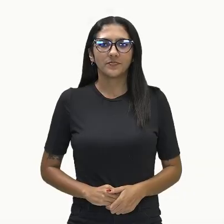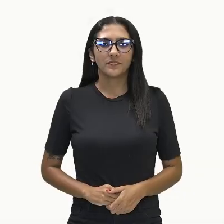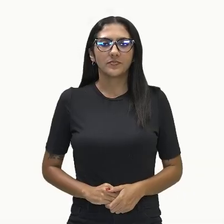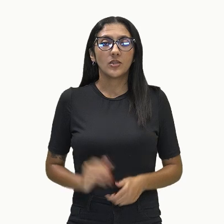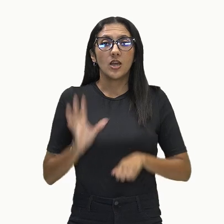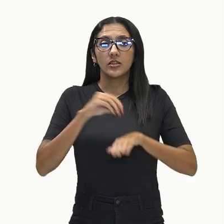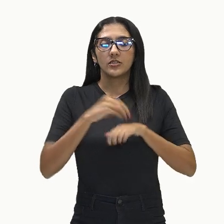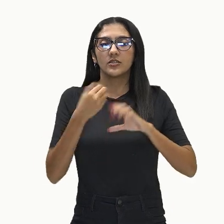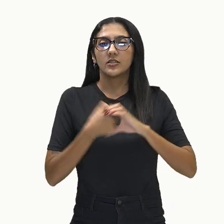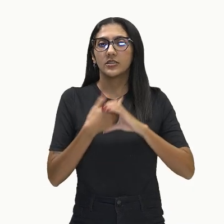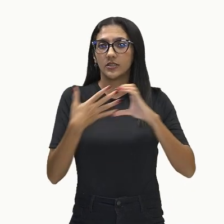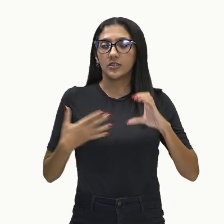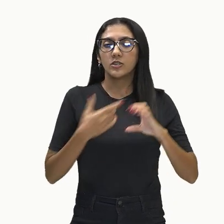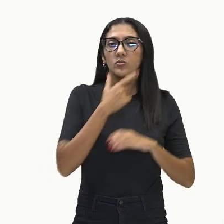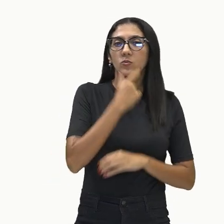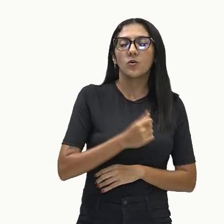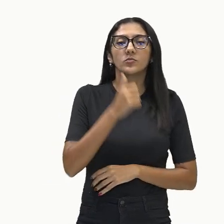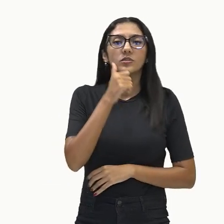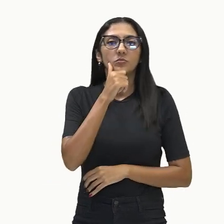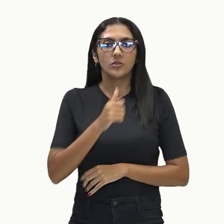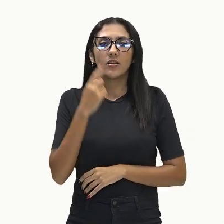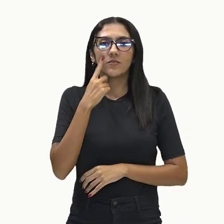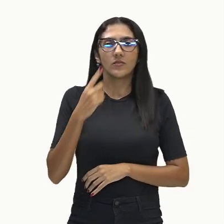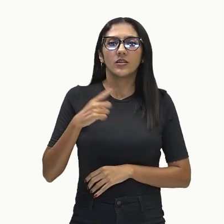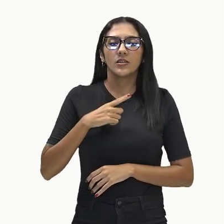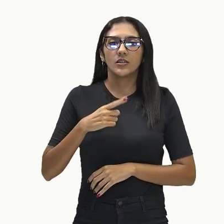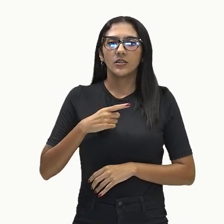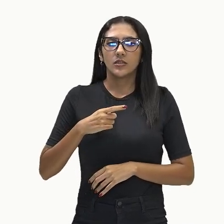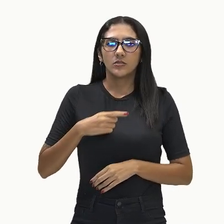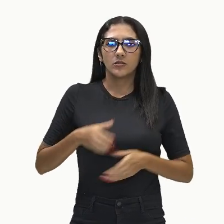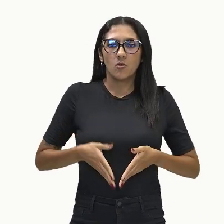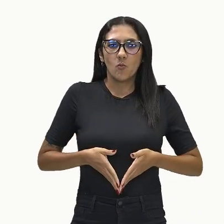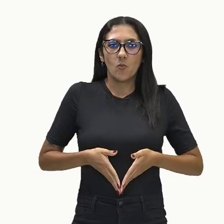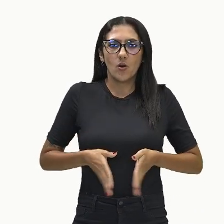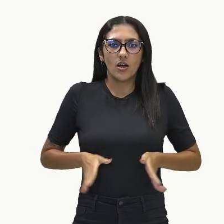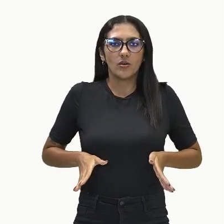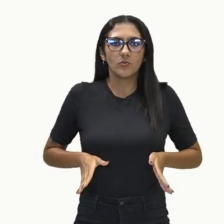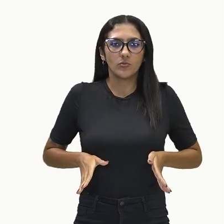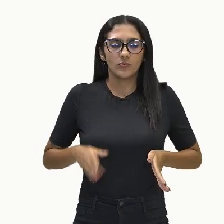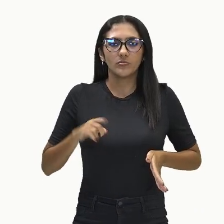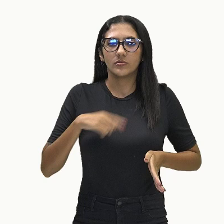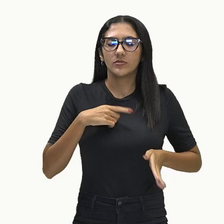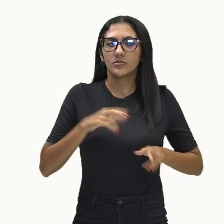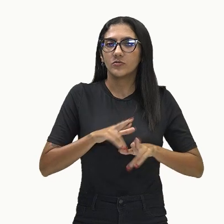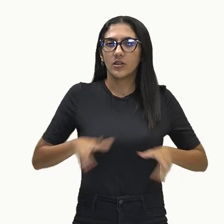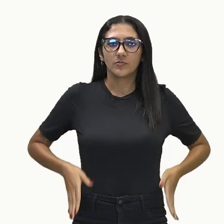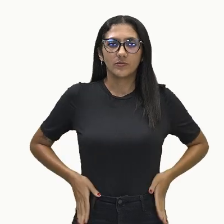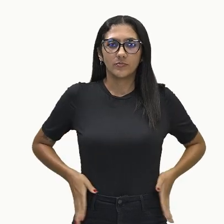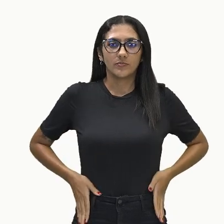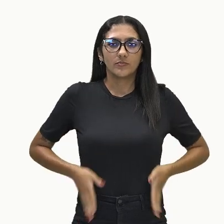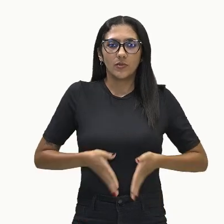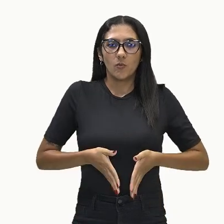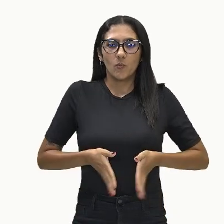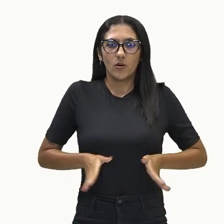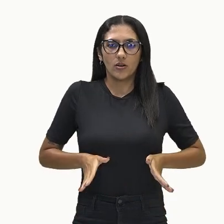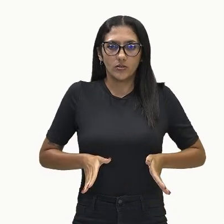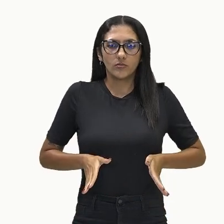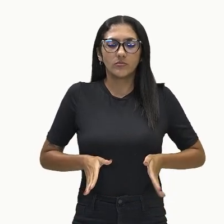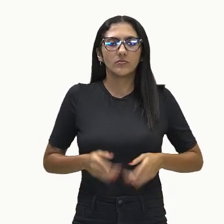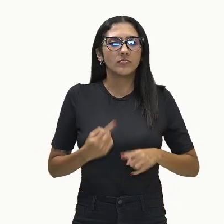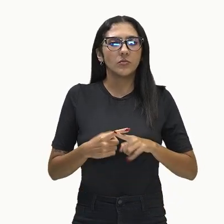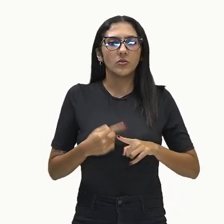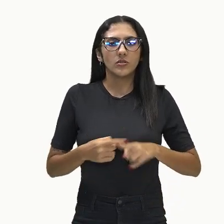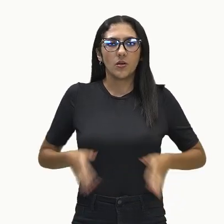nos ângulos, certo? O feminino ele tem mais ângulo do que o masculino. Por quê? Porque